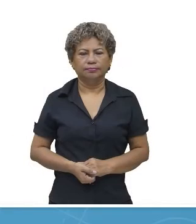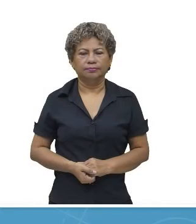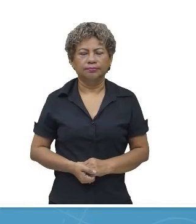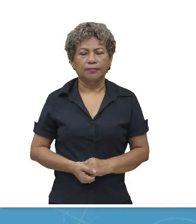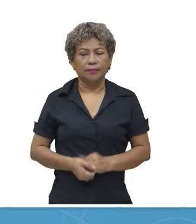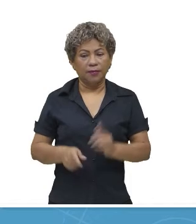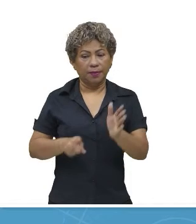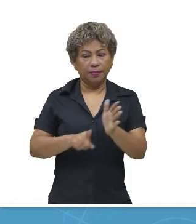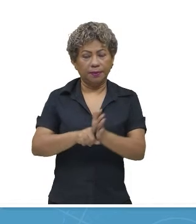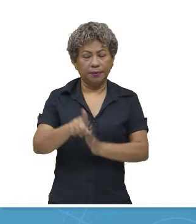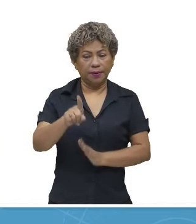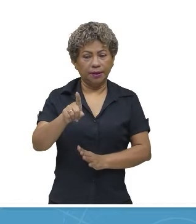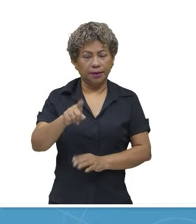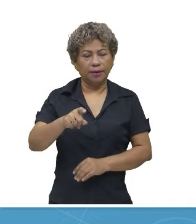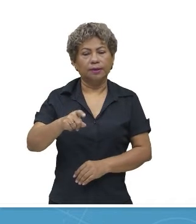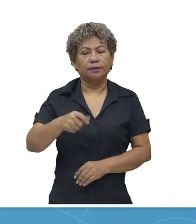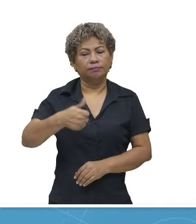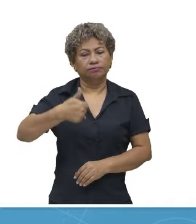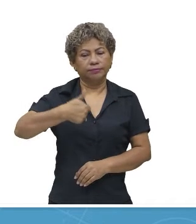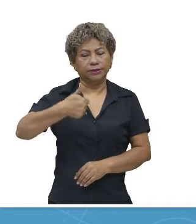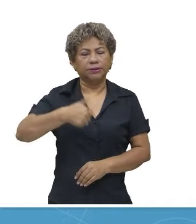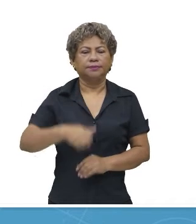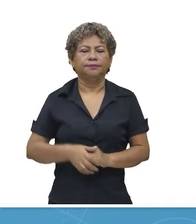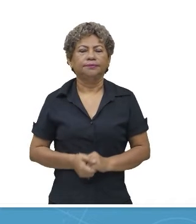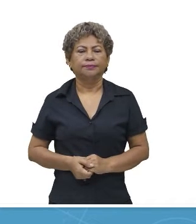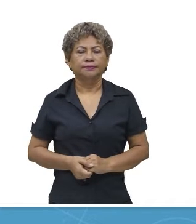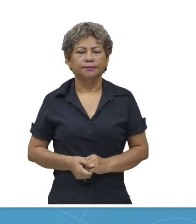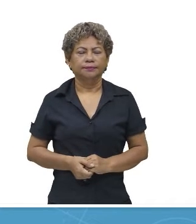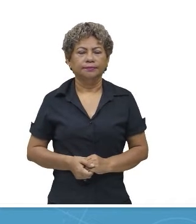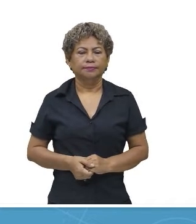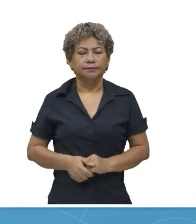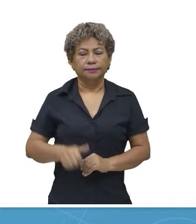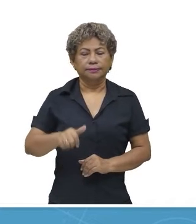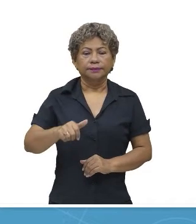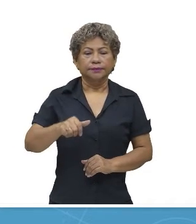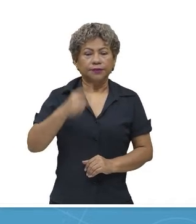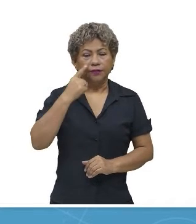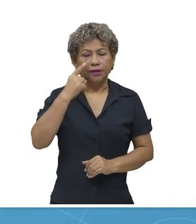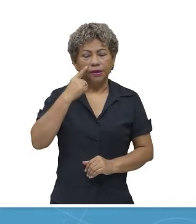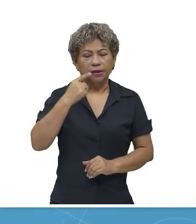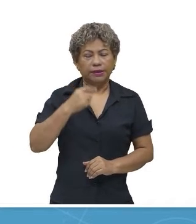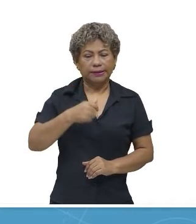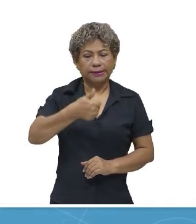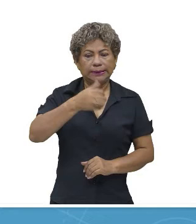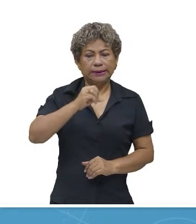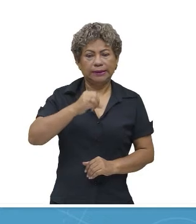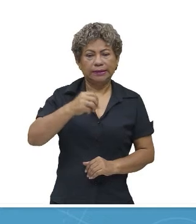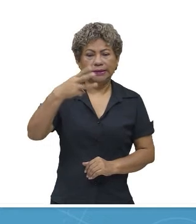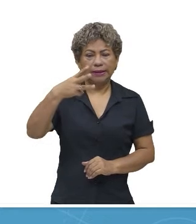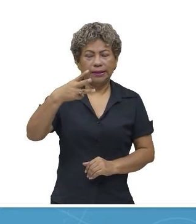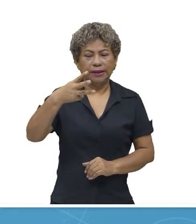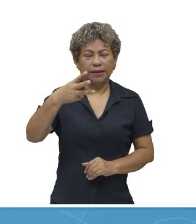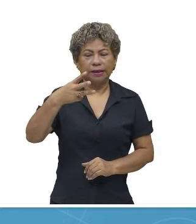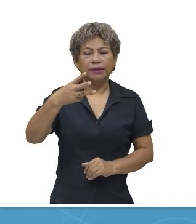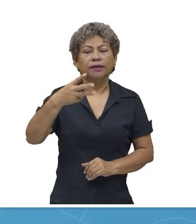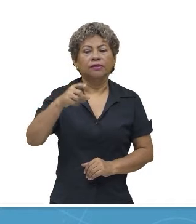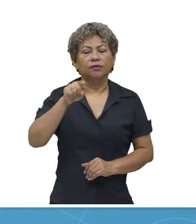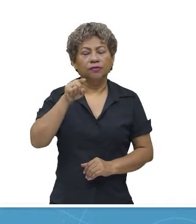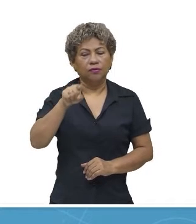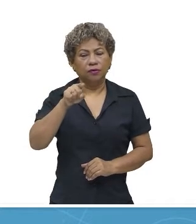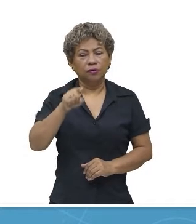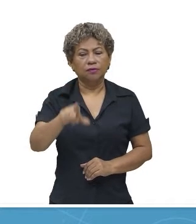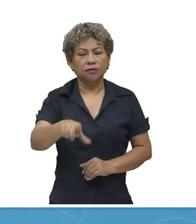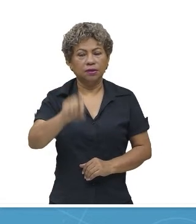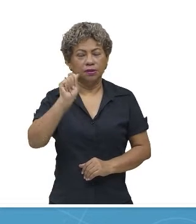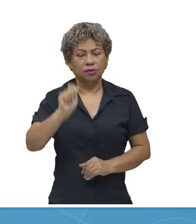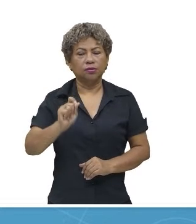Questão 1. Resolvendo a expressão 10 elevado a menos 3, chegaremos ao resultado. Então, vocês vão escolher